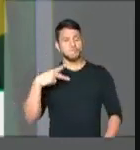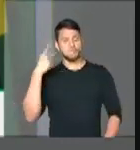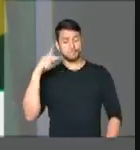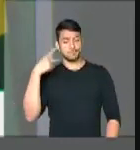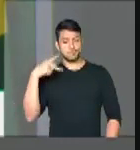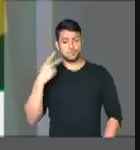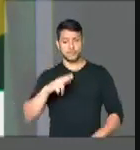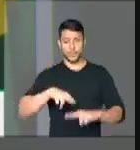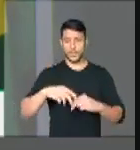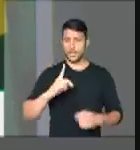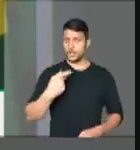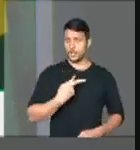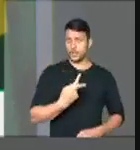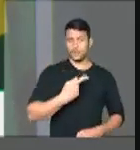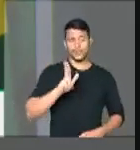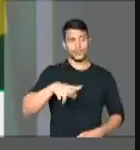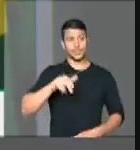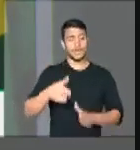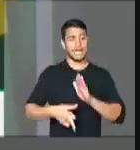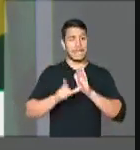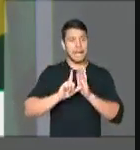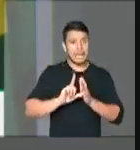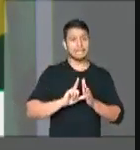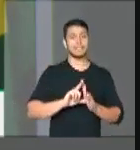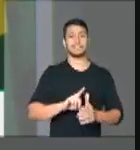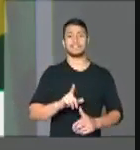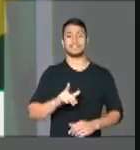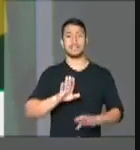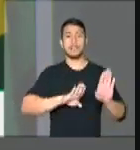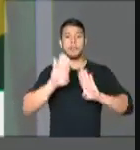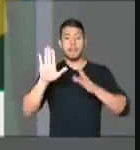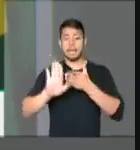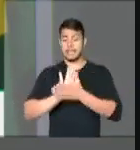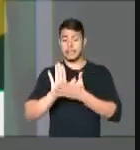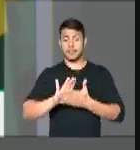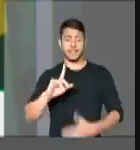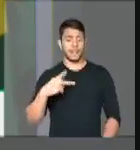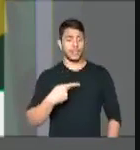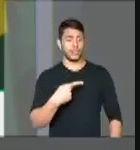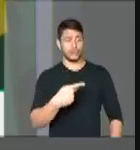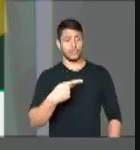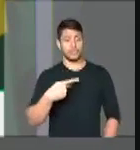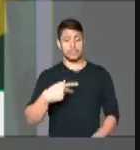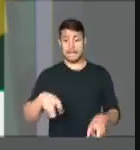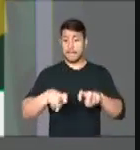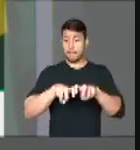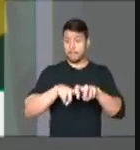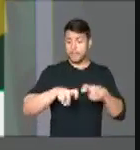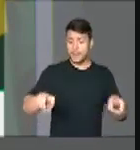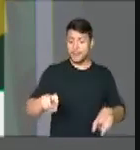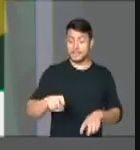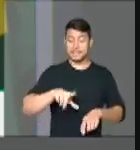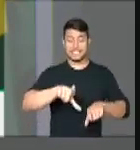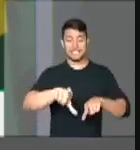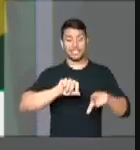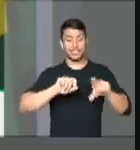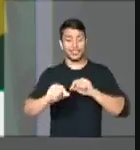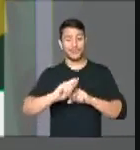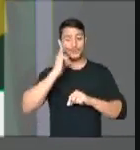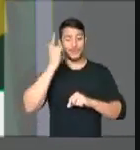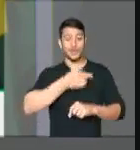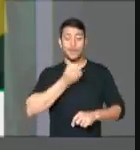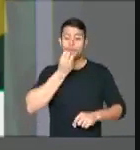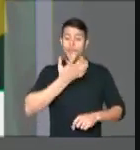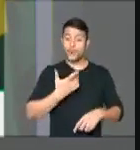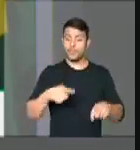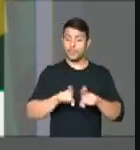nunca tinham feito campanha, e o Renova BR nos aproximou novamente. Estivemos juntos na banca, fomos selecionados juntos e depois estivemos